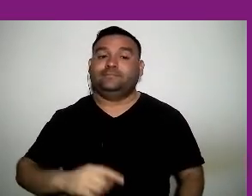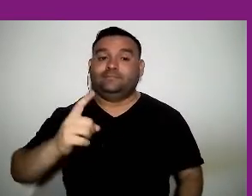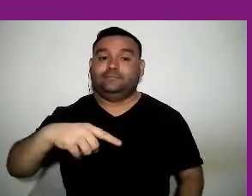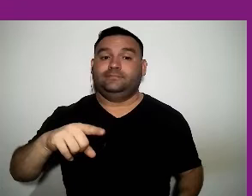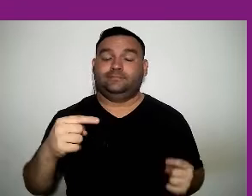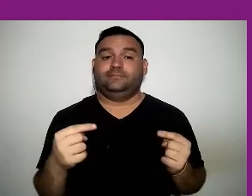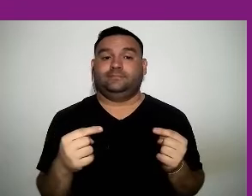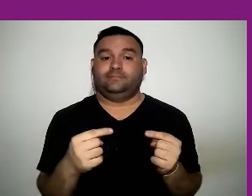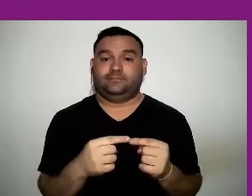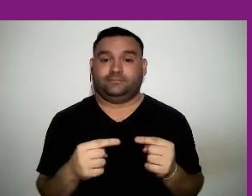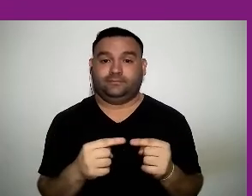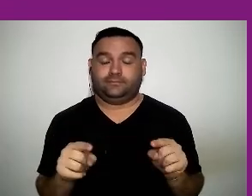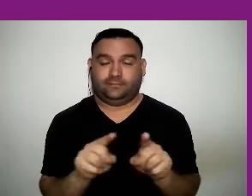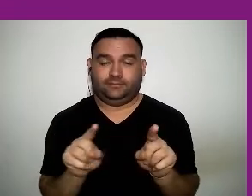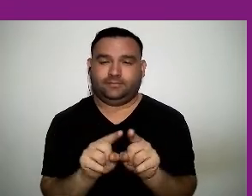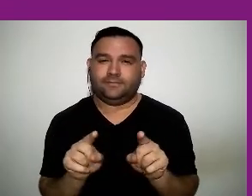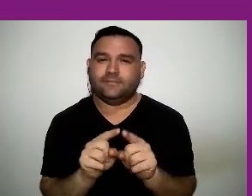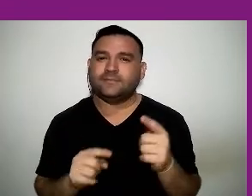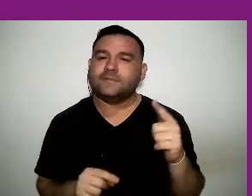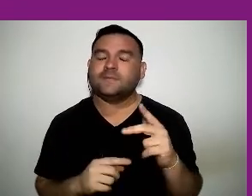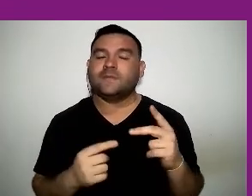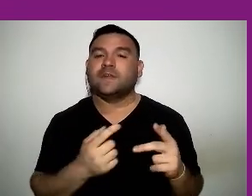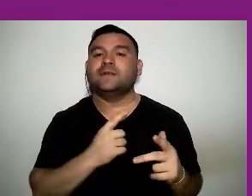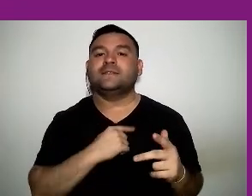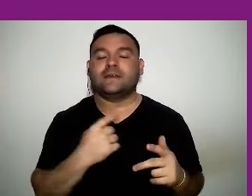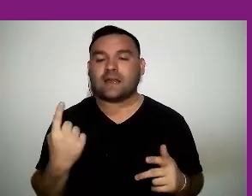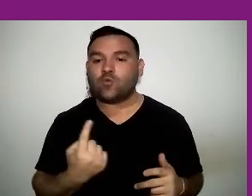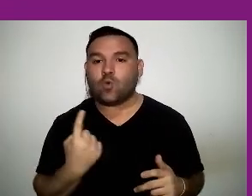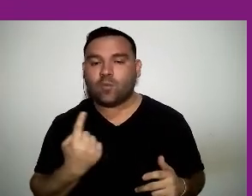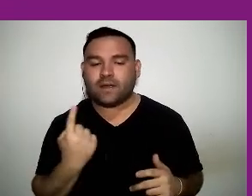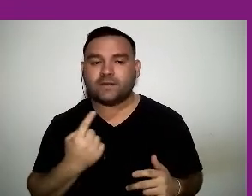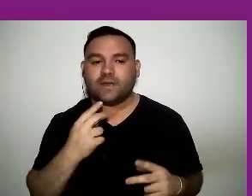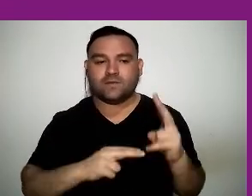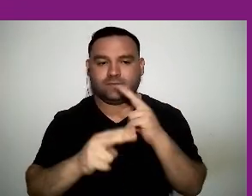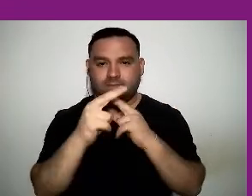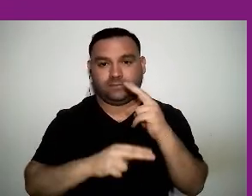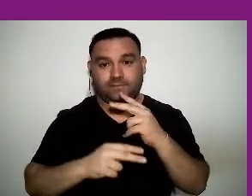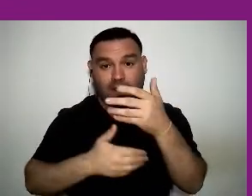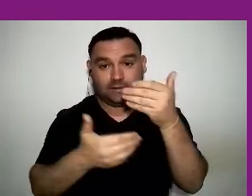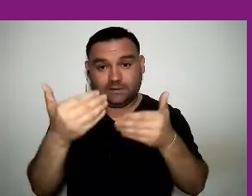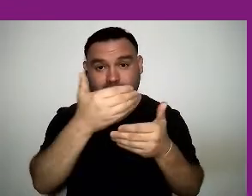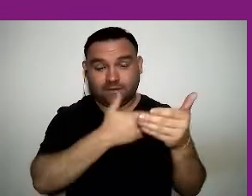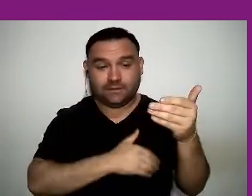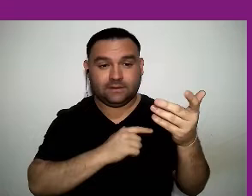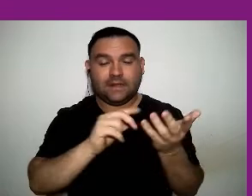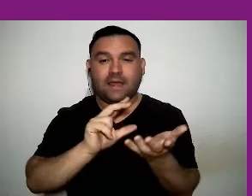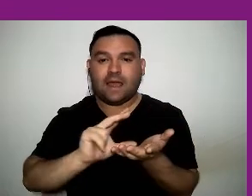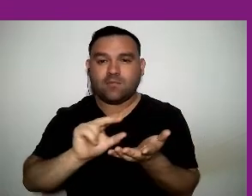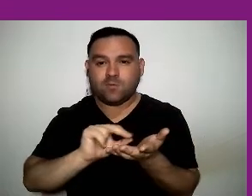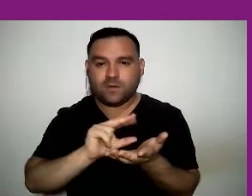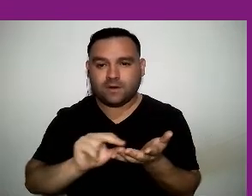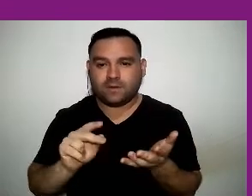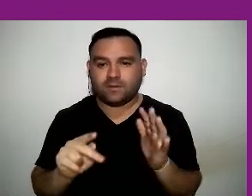aí que entra a ventilação automática. Este é um slide, uma publicação